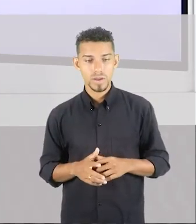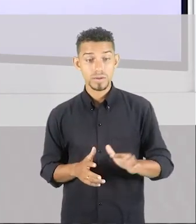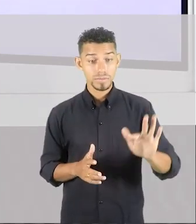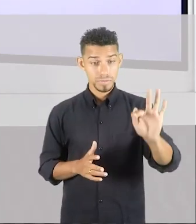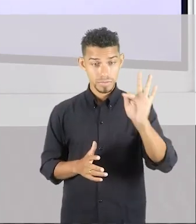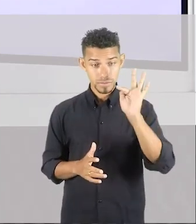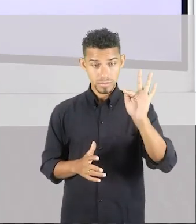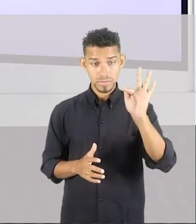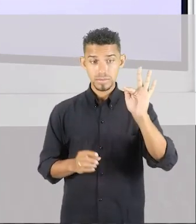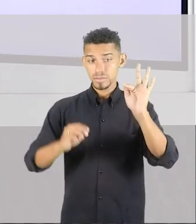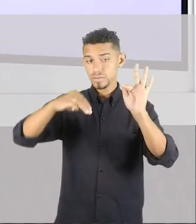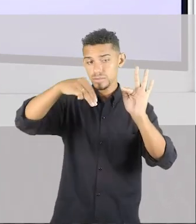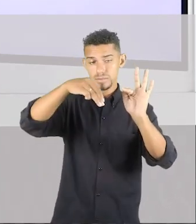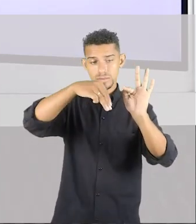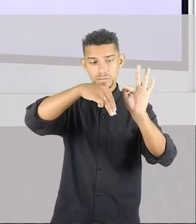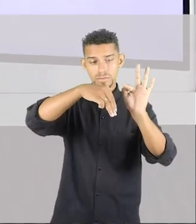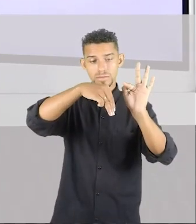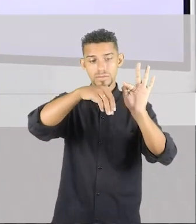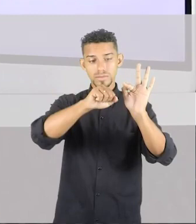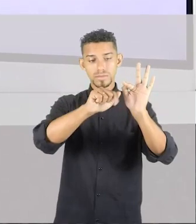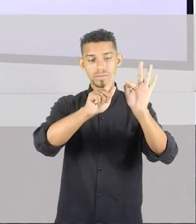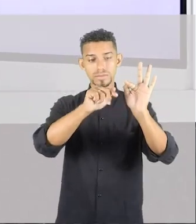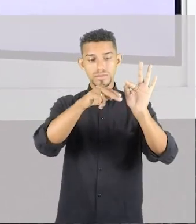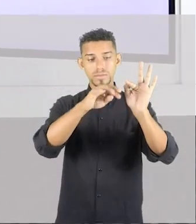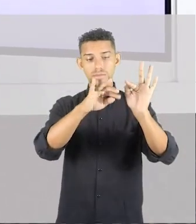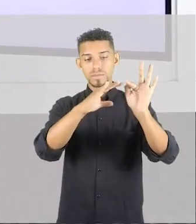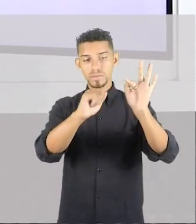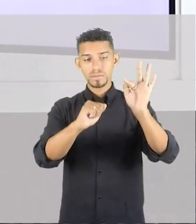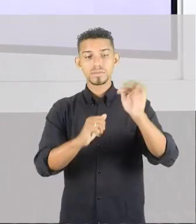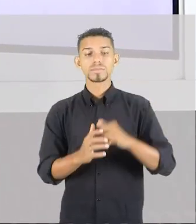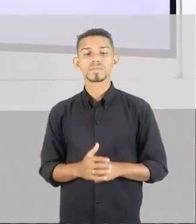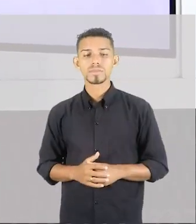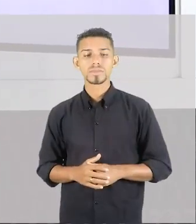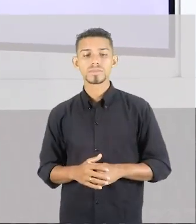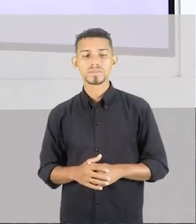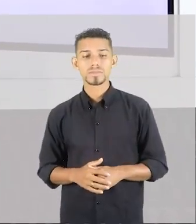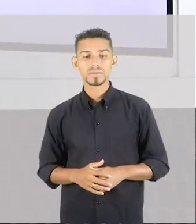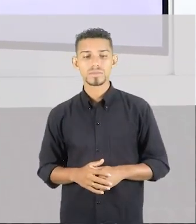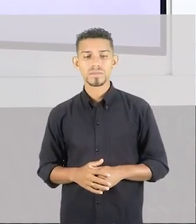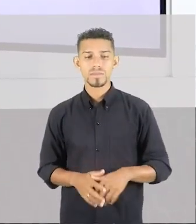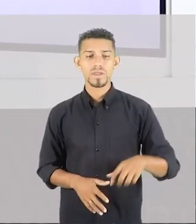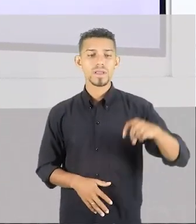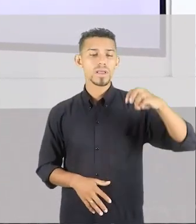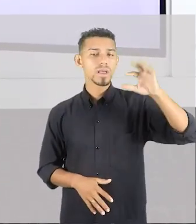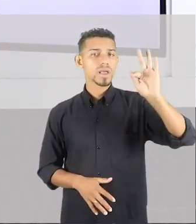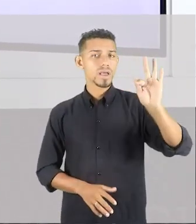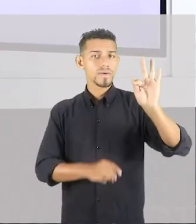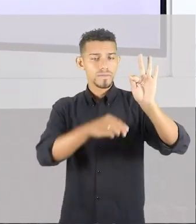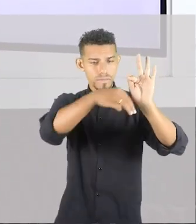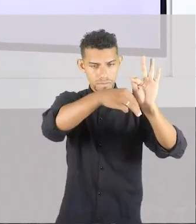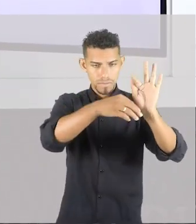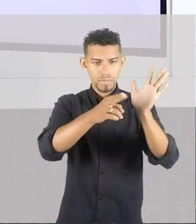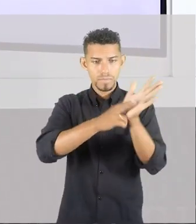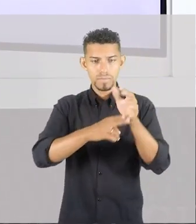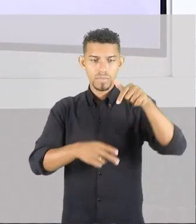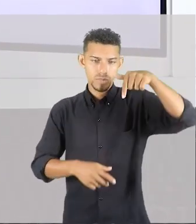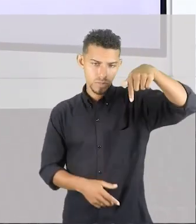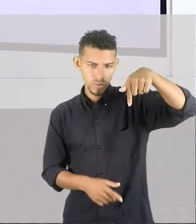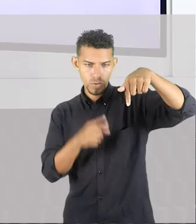Magnética. Como é? Quero ver bem